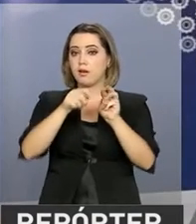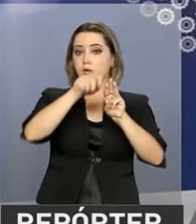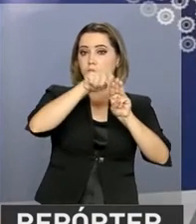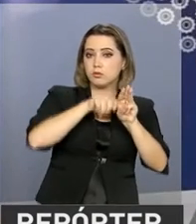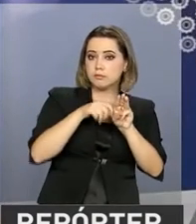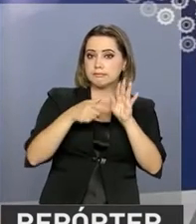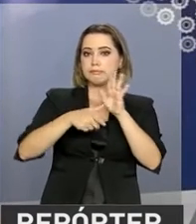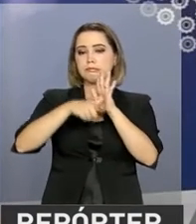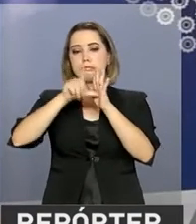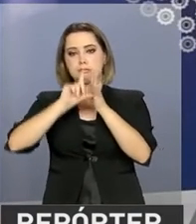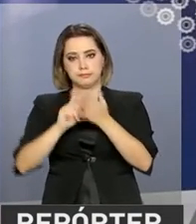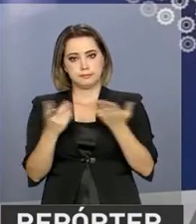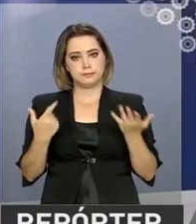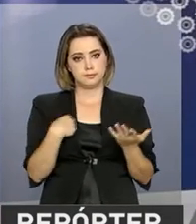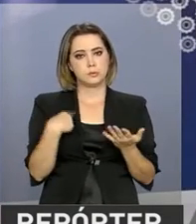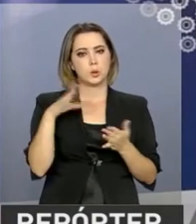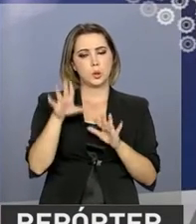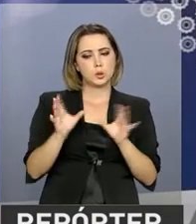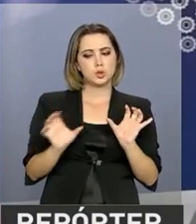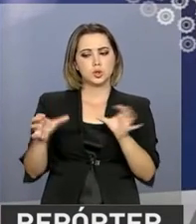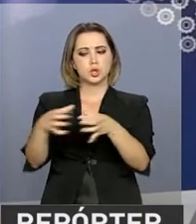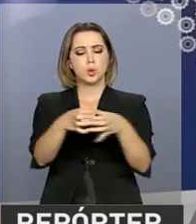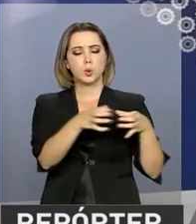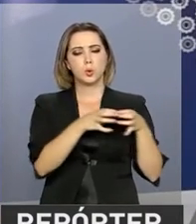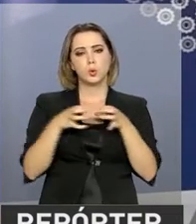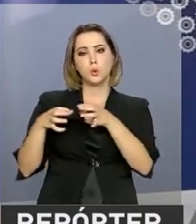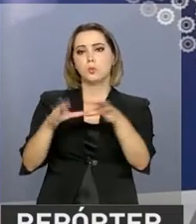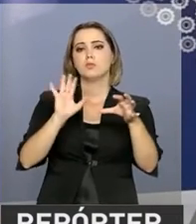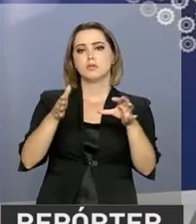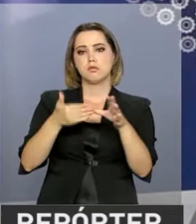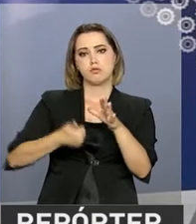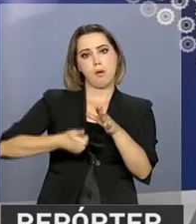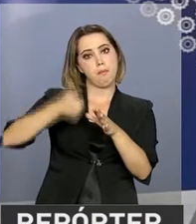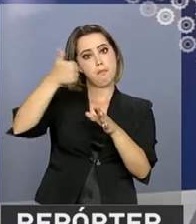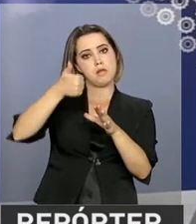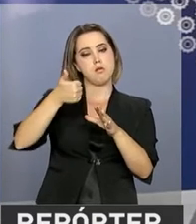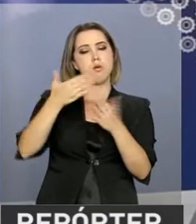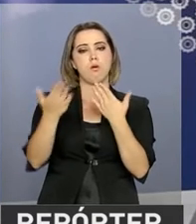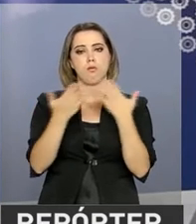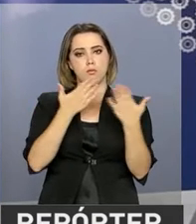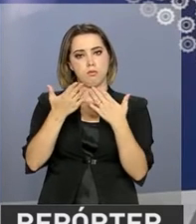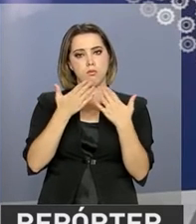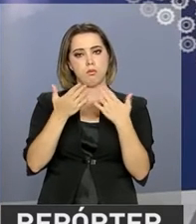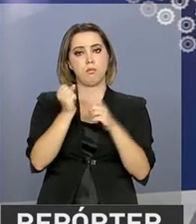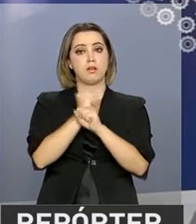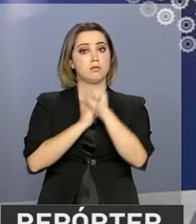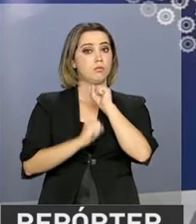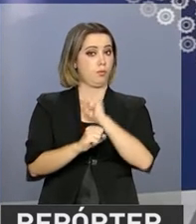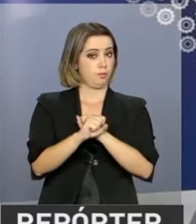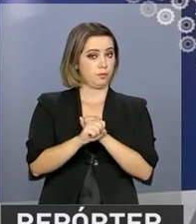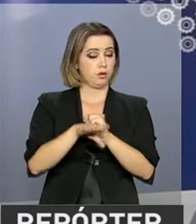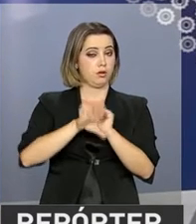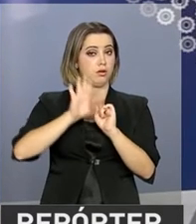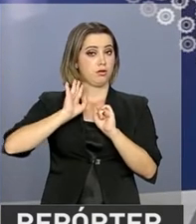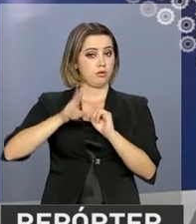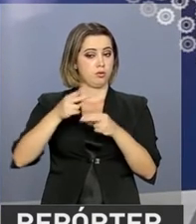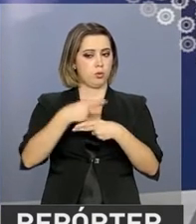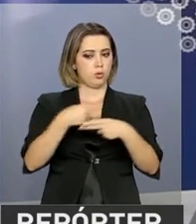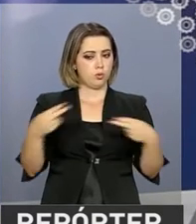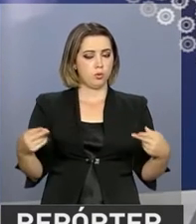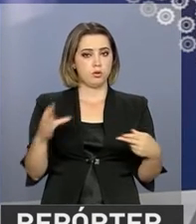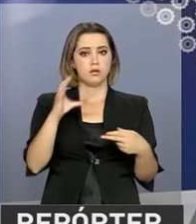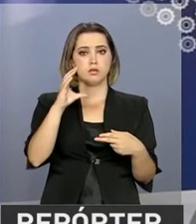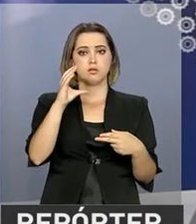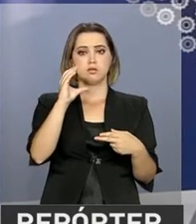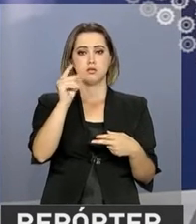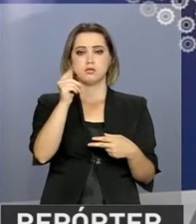setores melhorar um pouco no final do do ano passado a própria produção de bens capital no